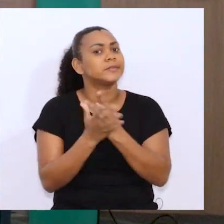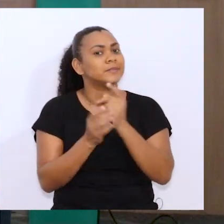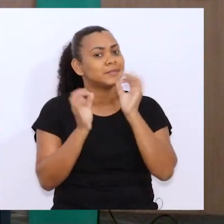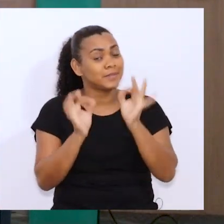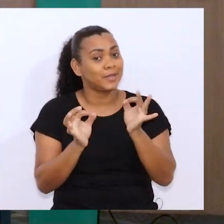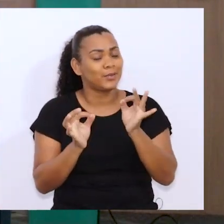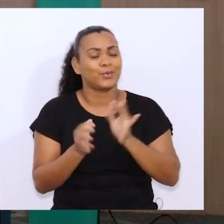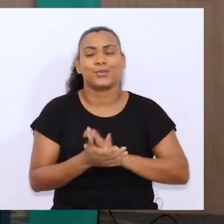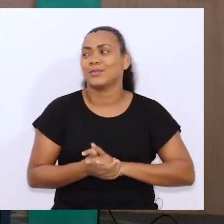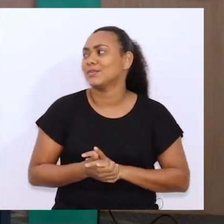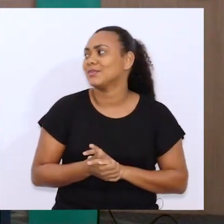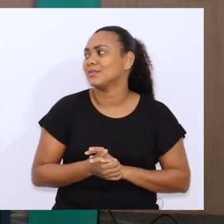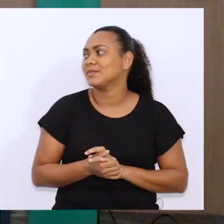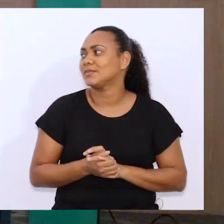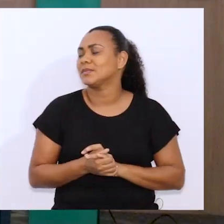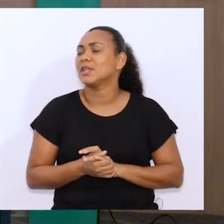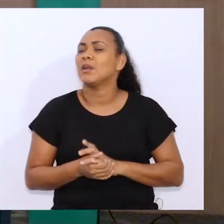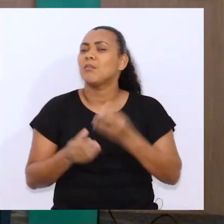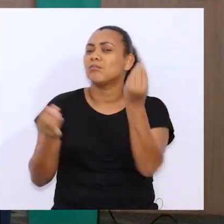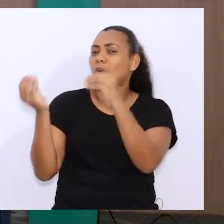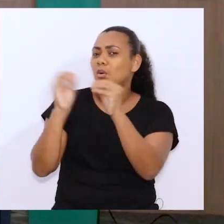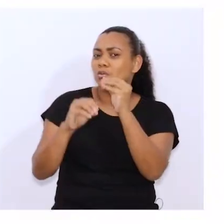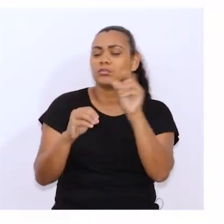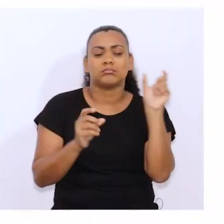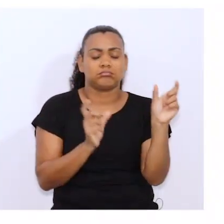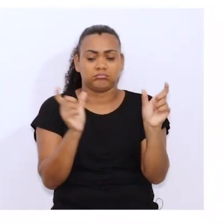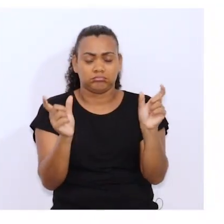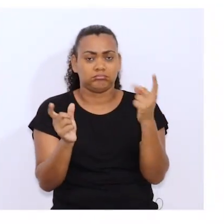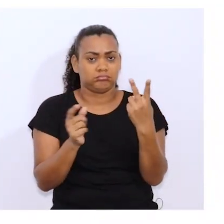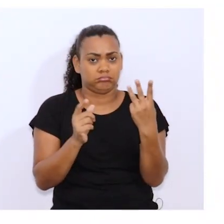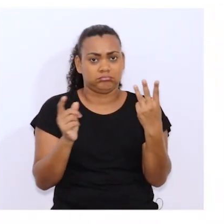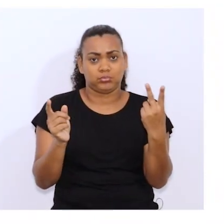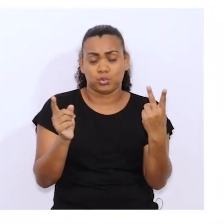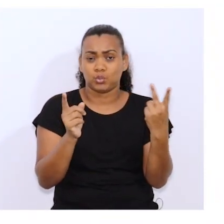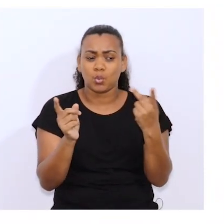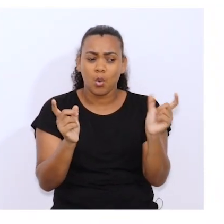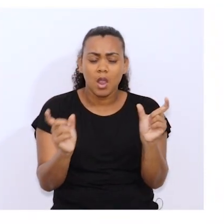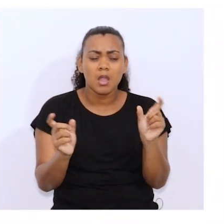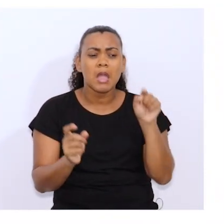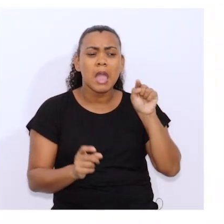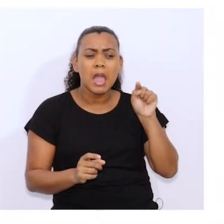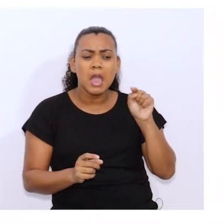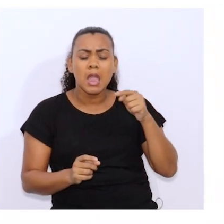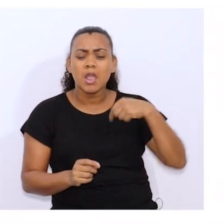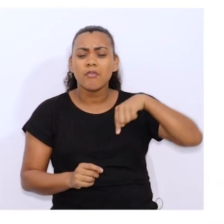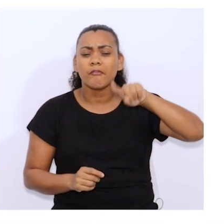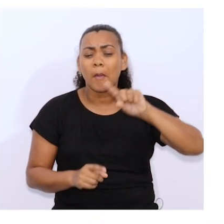certeza. Vamos lá? Complete com mais ou mais. Ele